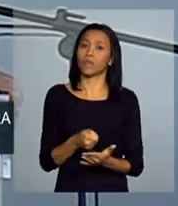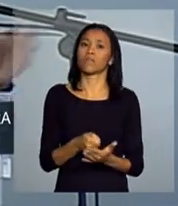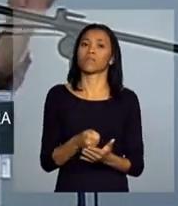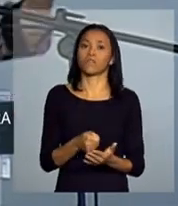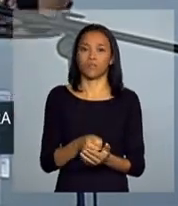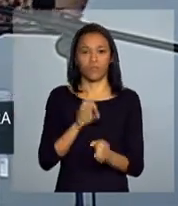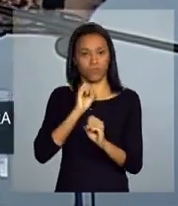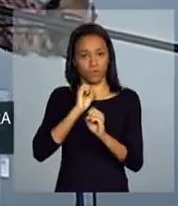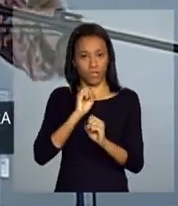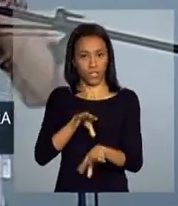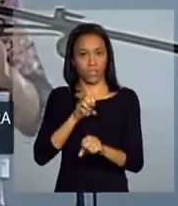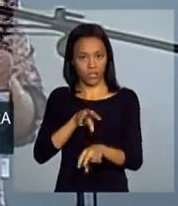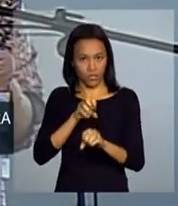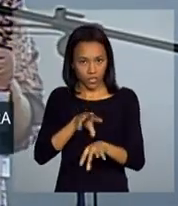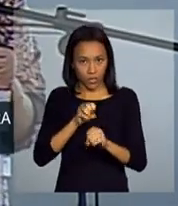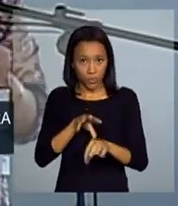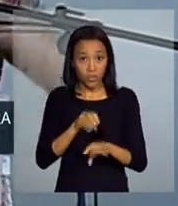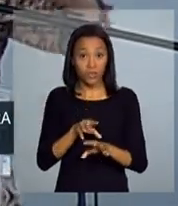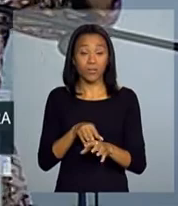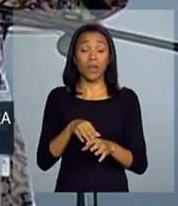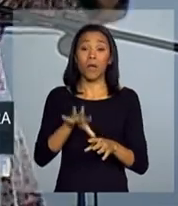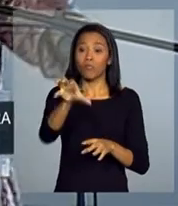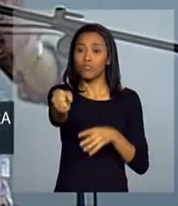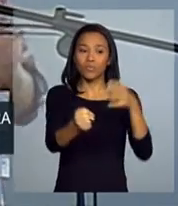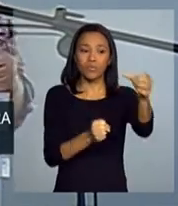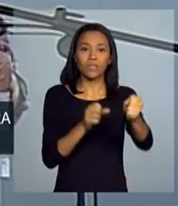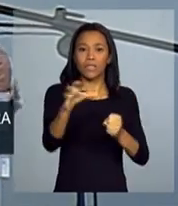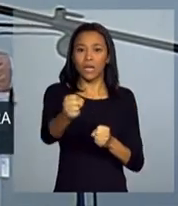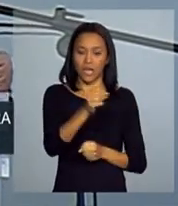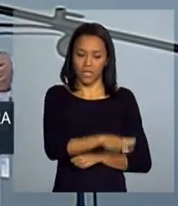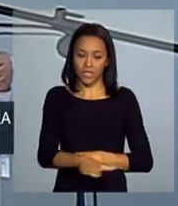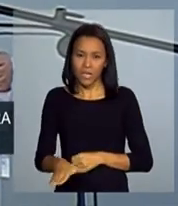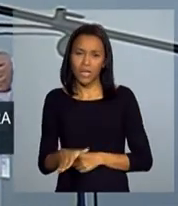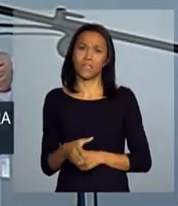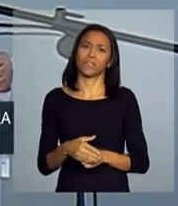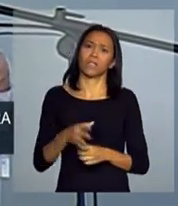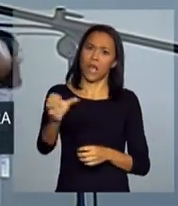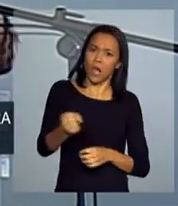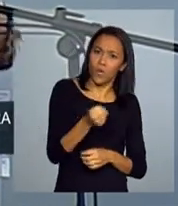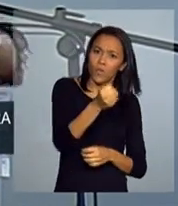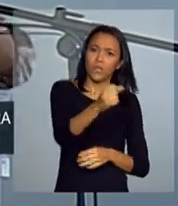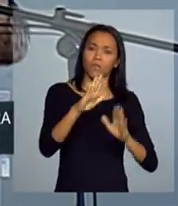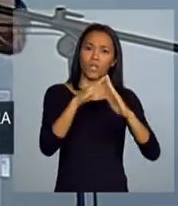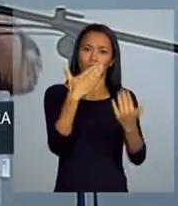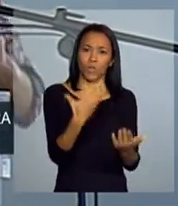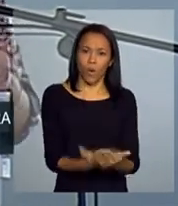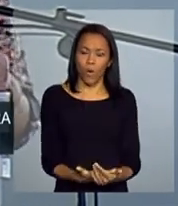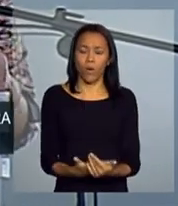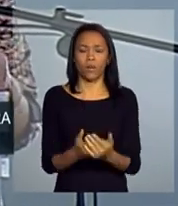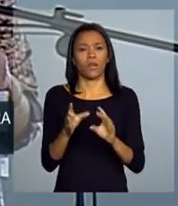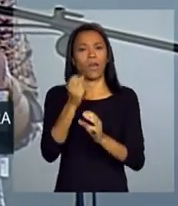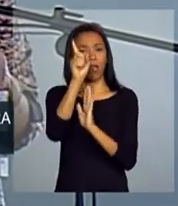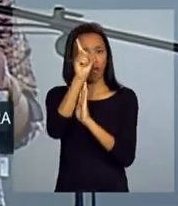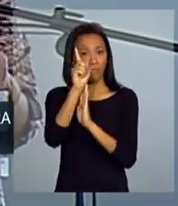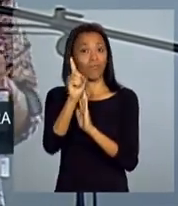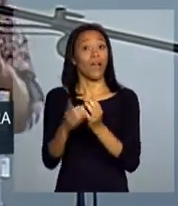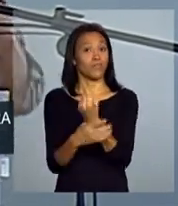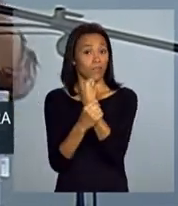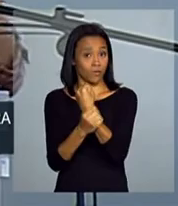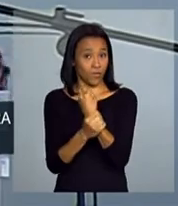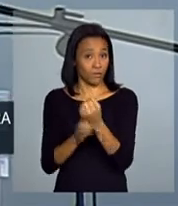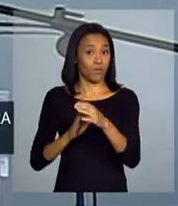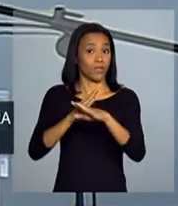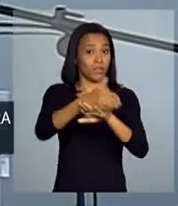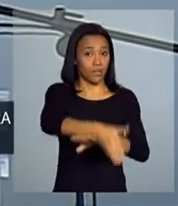educação, buscando as crianças, levando as crianças para a escola, garantindo o acesso das crianças.